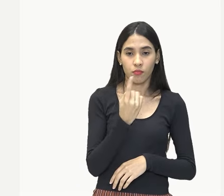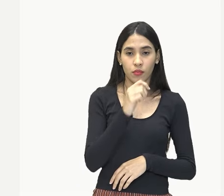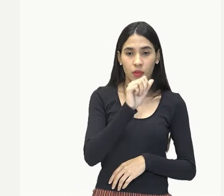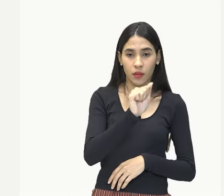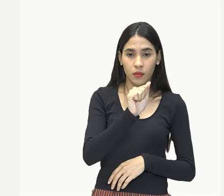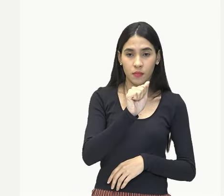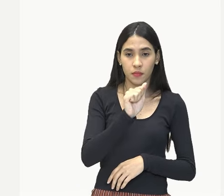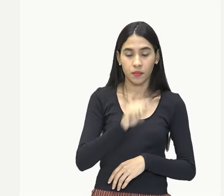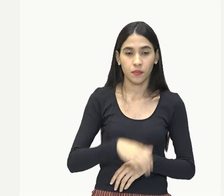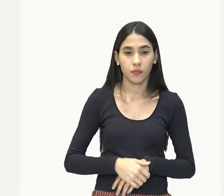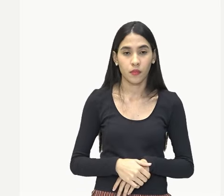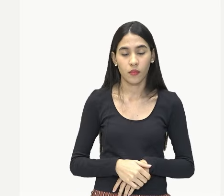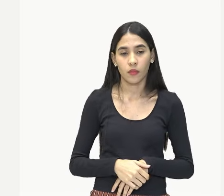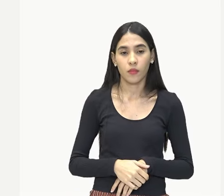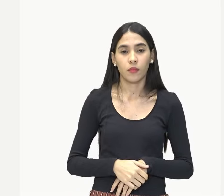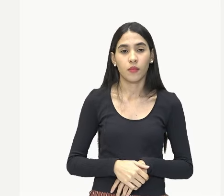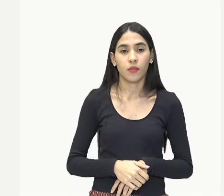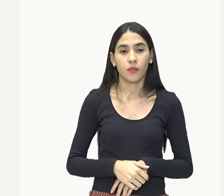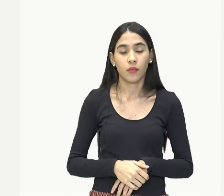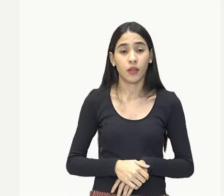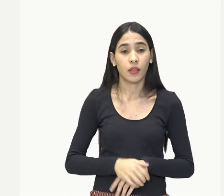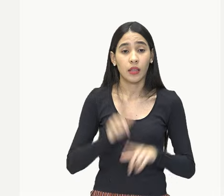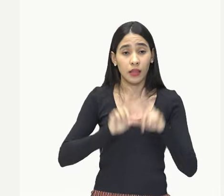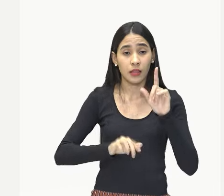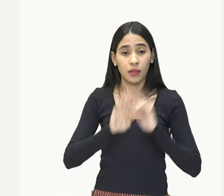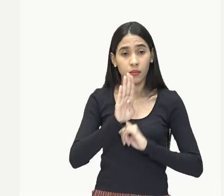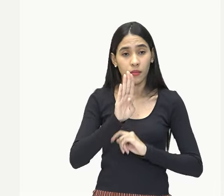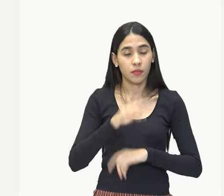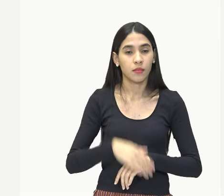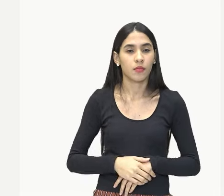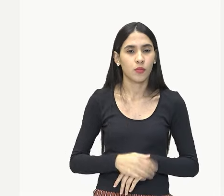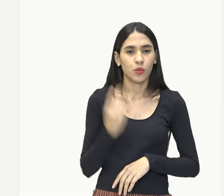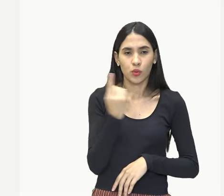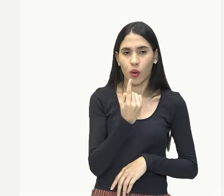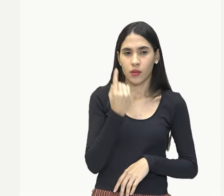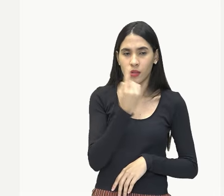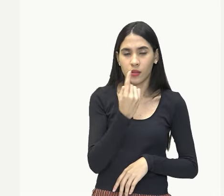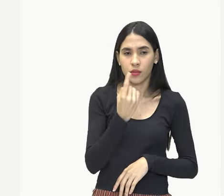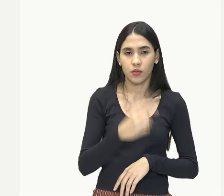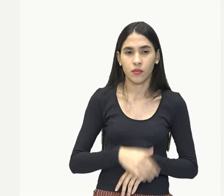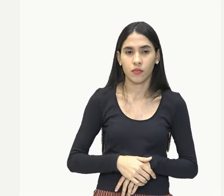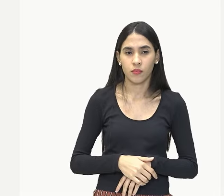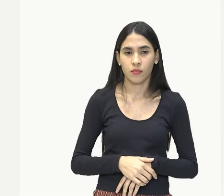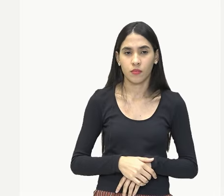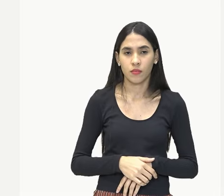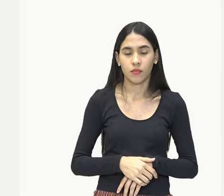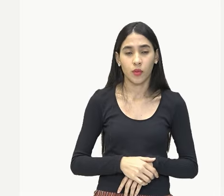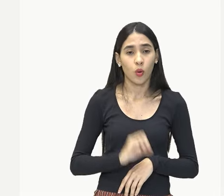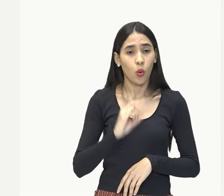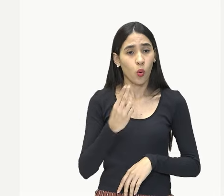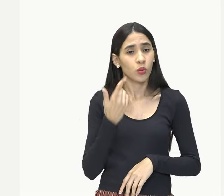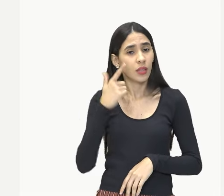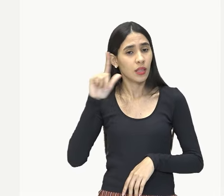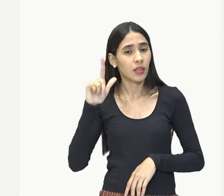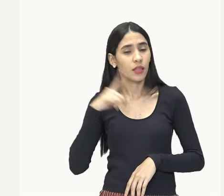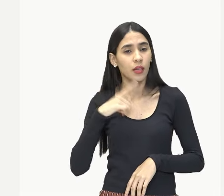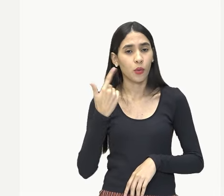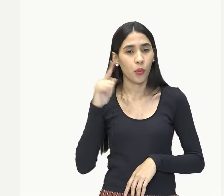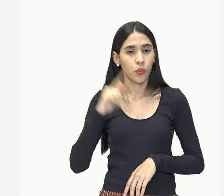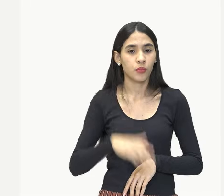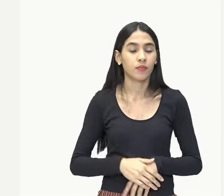no resultado. Vamos lá no B agora. Apareceu só este aqui ou apareceu algum